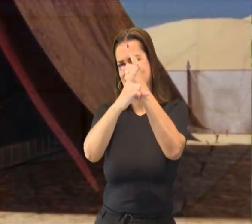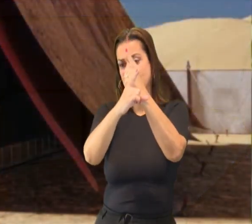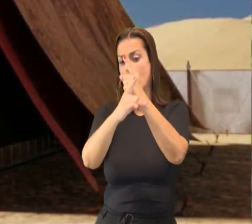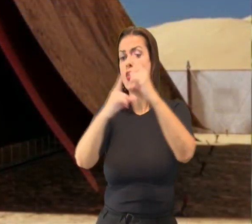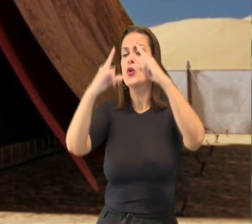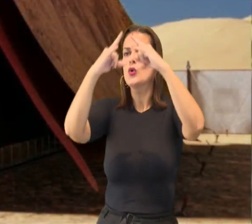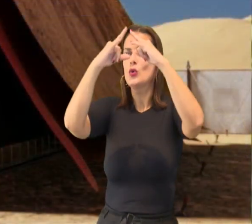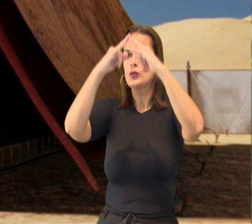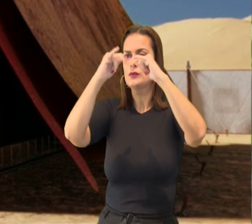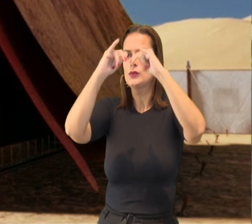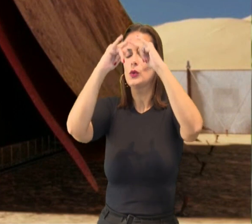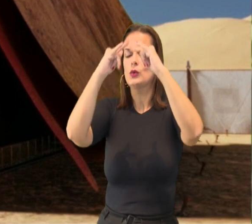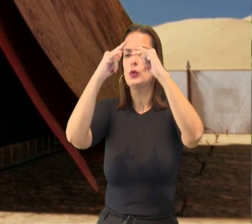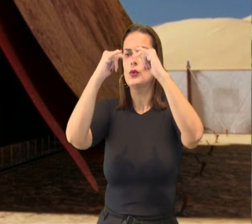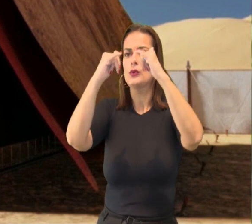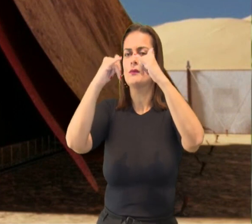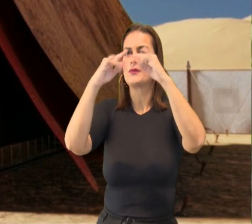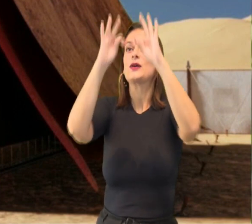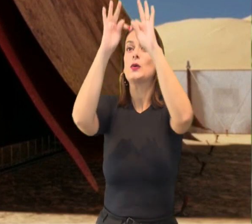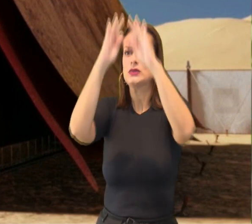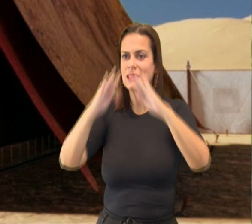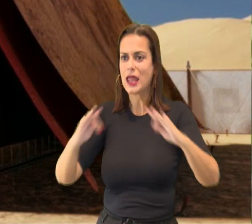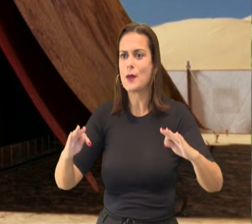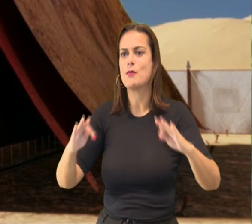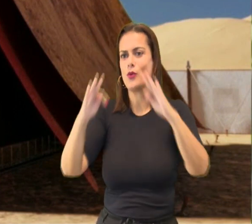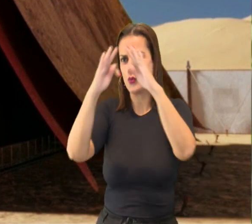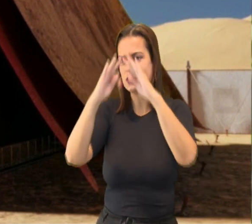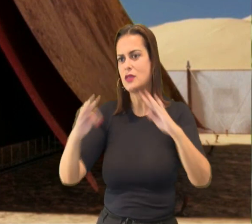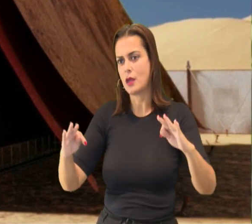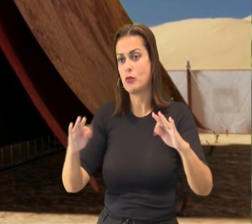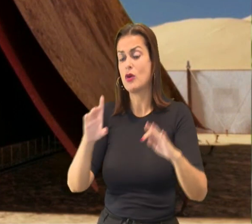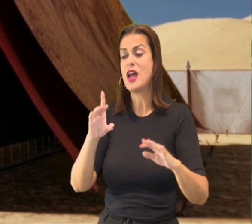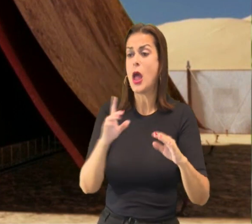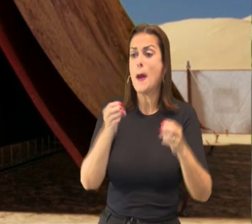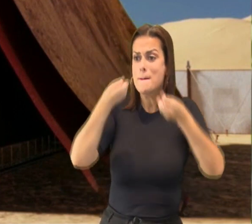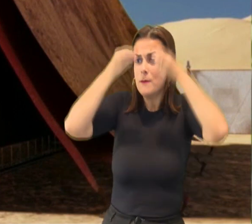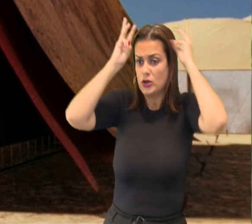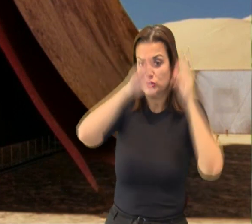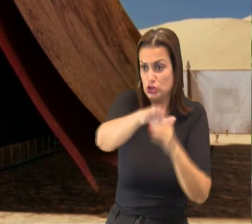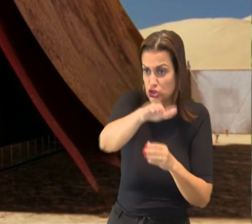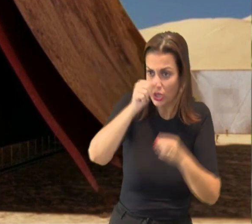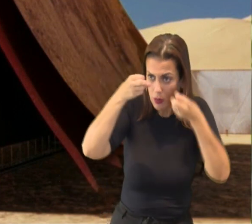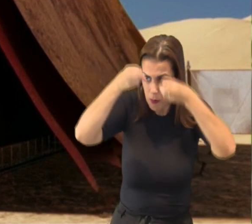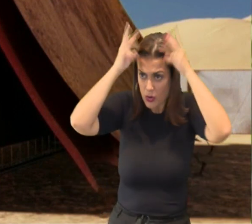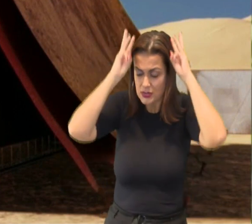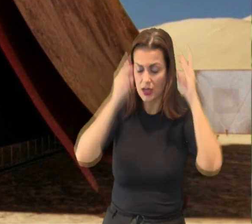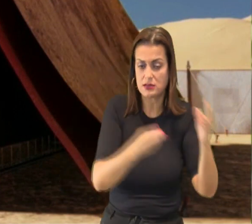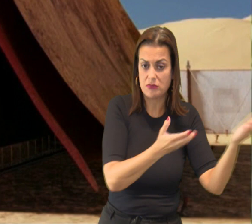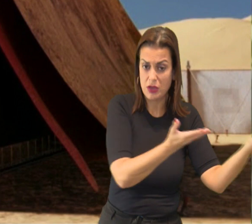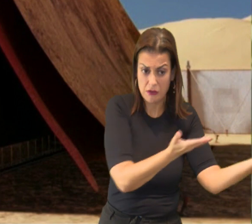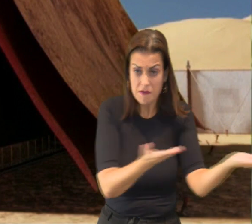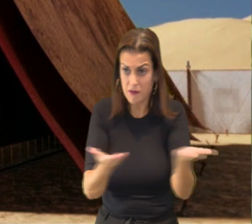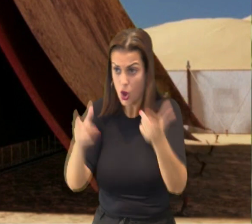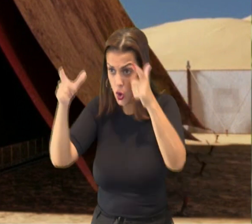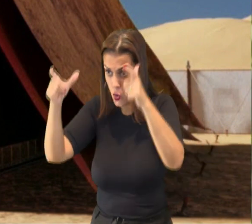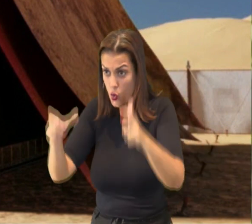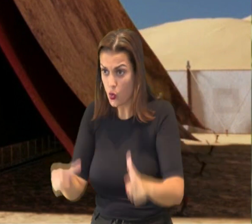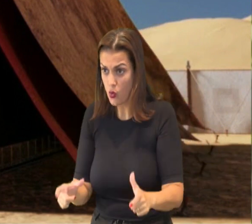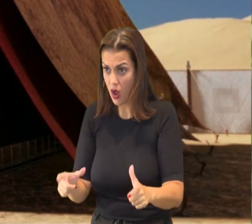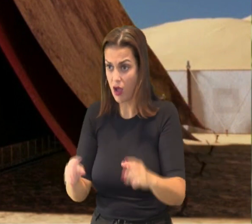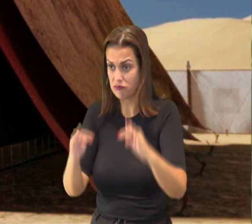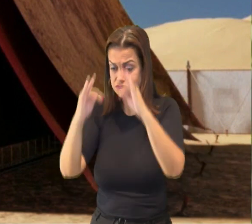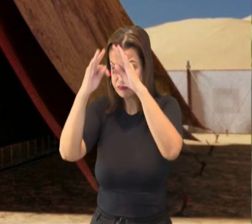Quando Deus chama Moisés, Deus convida Moisés para a tenda da congregação, uma